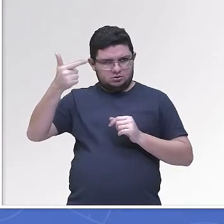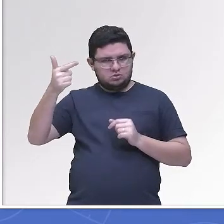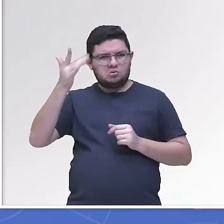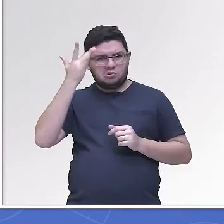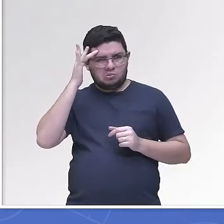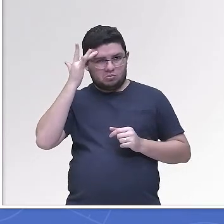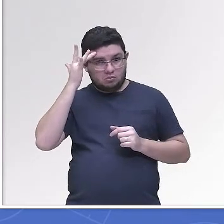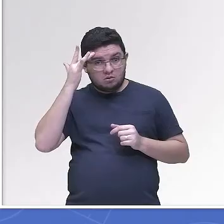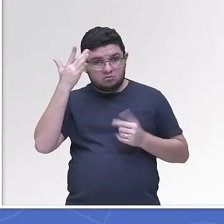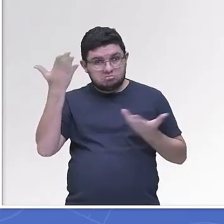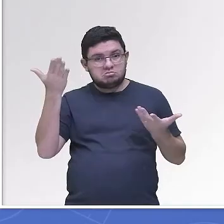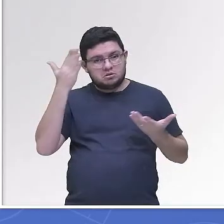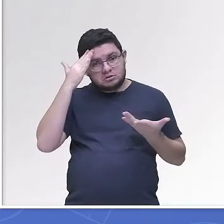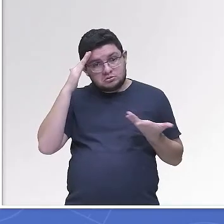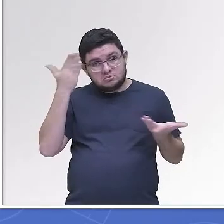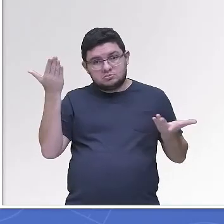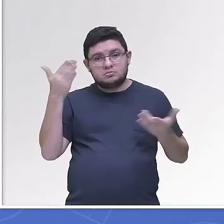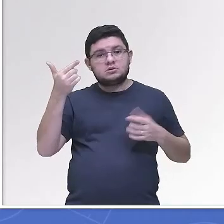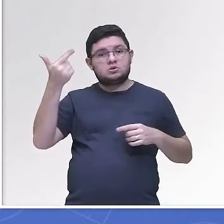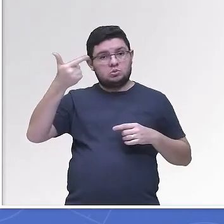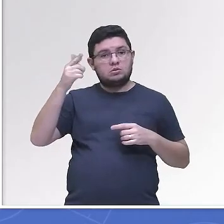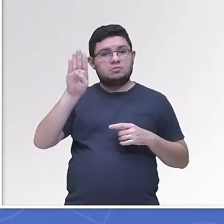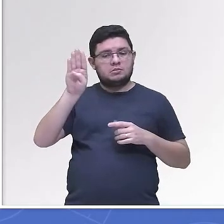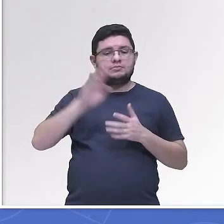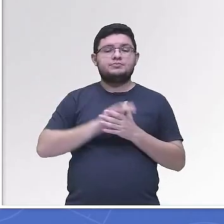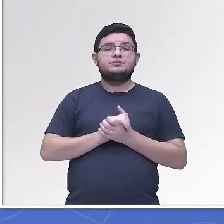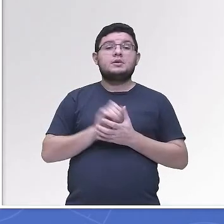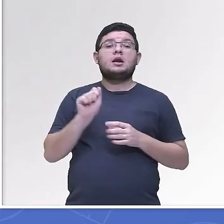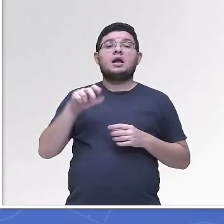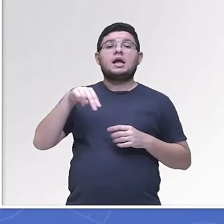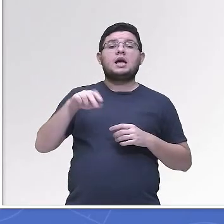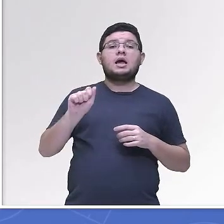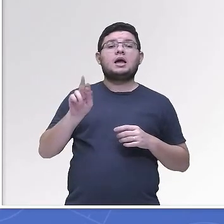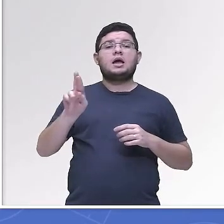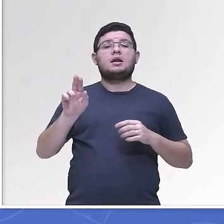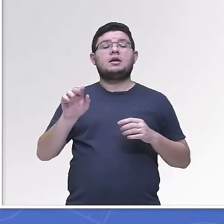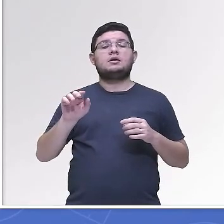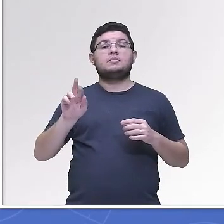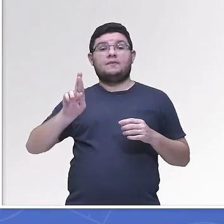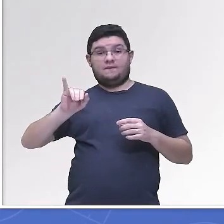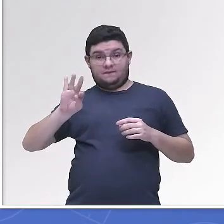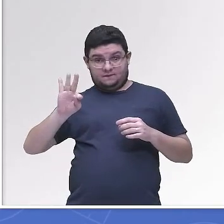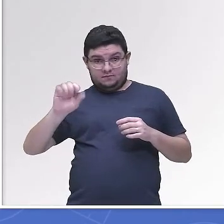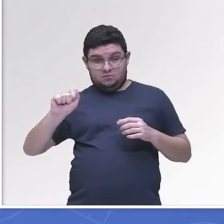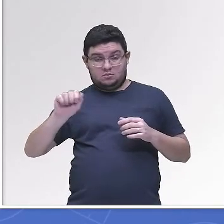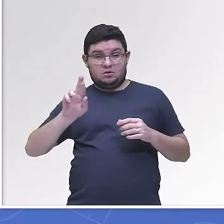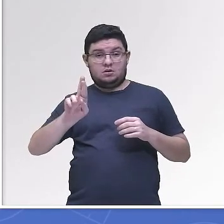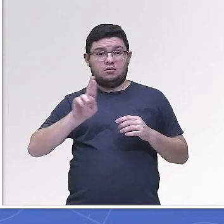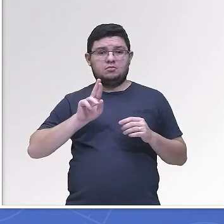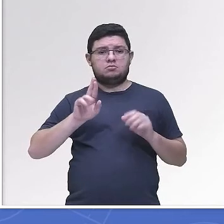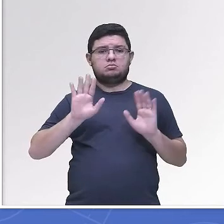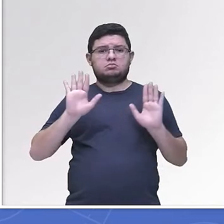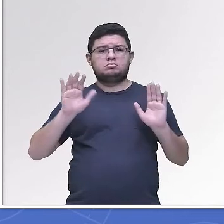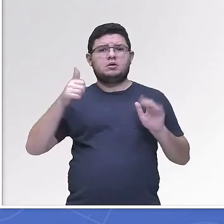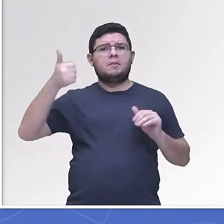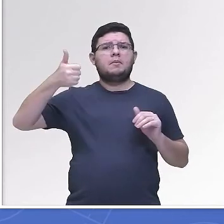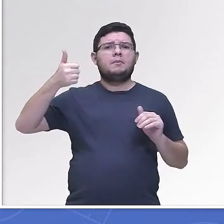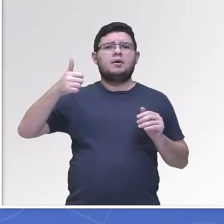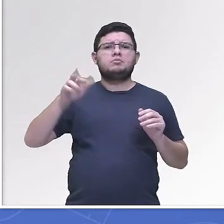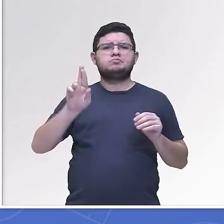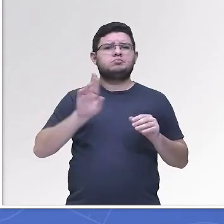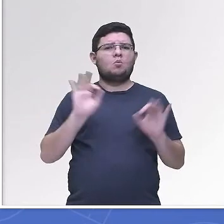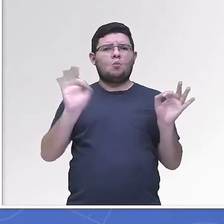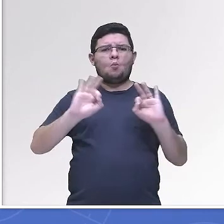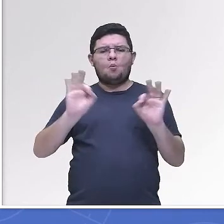questão, né? Ana Rita, ela está falando aqui a primeira questão. Ana Rita não colocou ainda aqui a